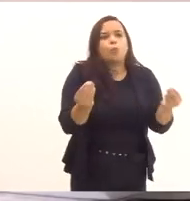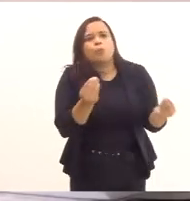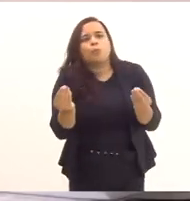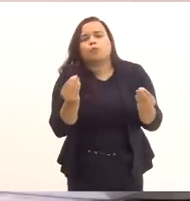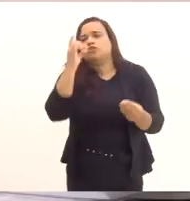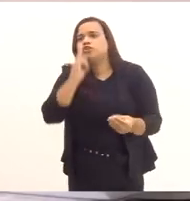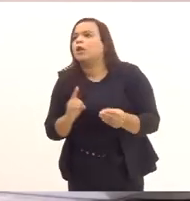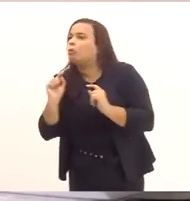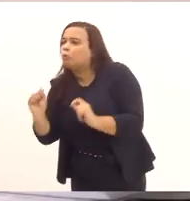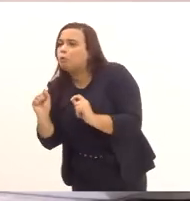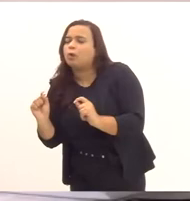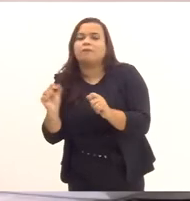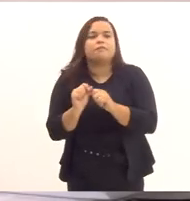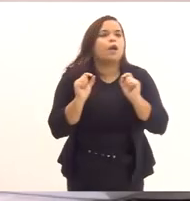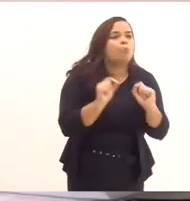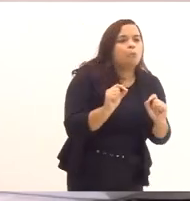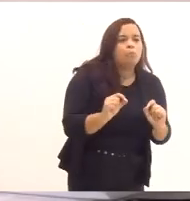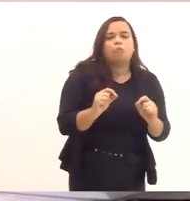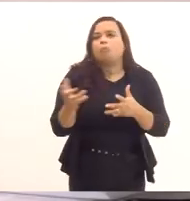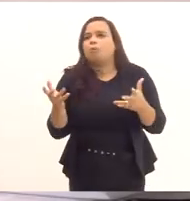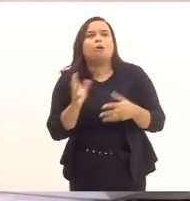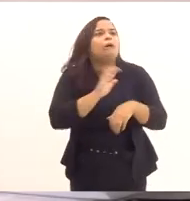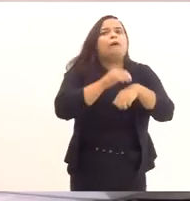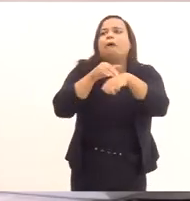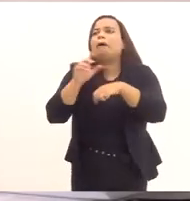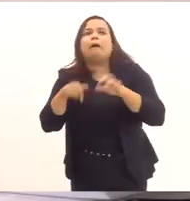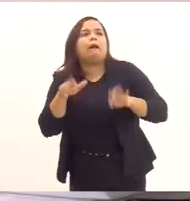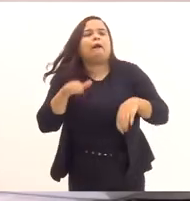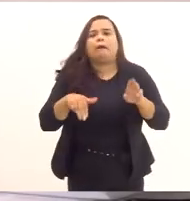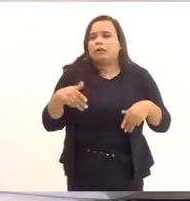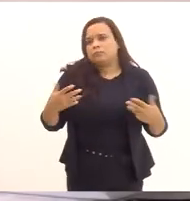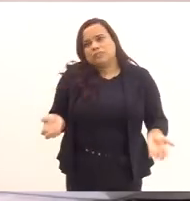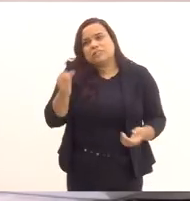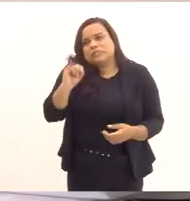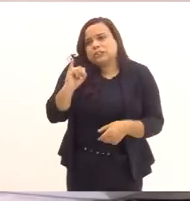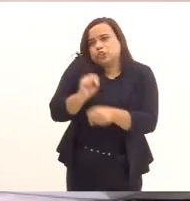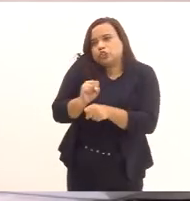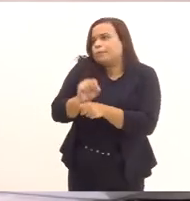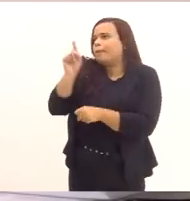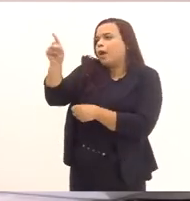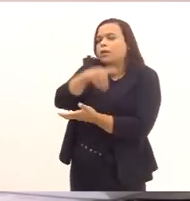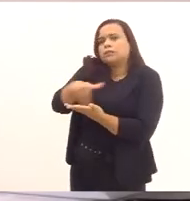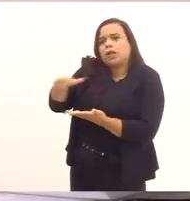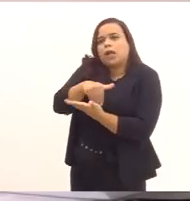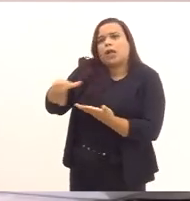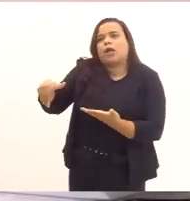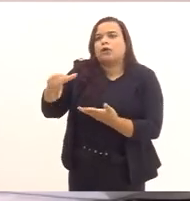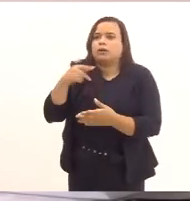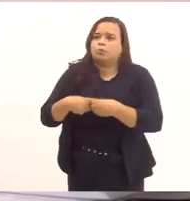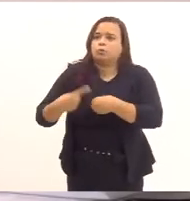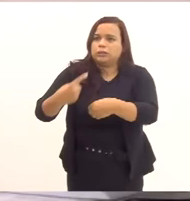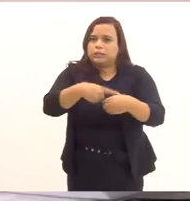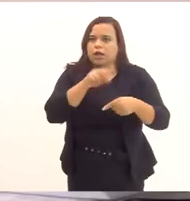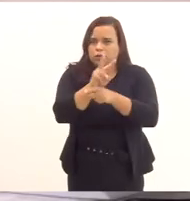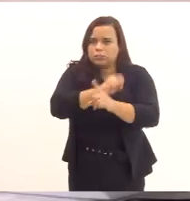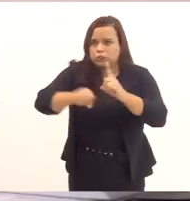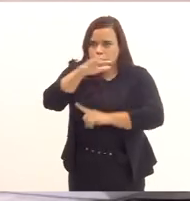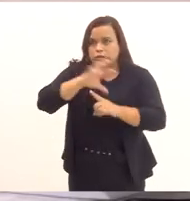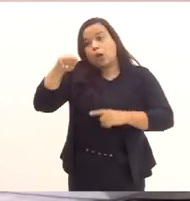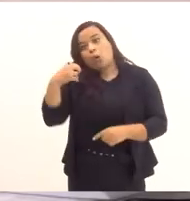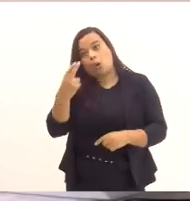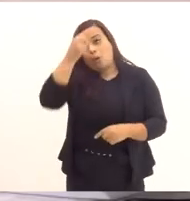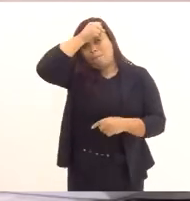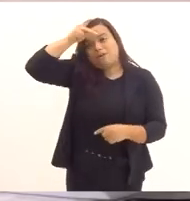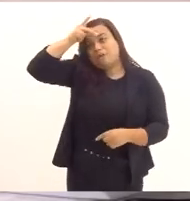quem recorrer E se a gente ficar contando com a Secretaria Municipal de assistência social com alguma intervenção da prefeitura as pessoas vão ficar